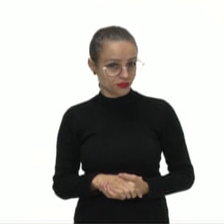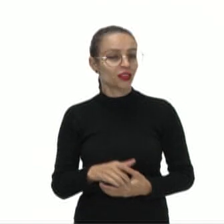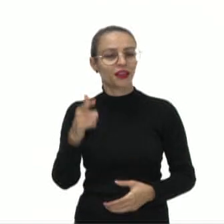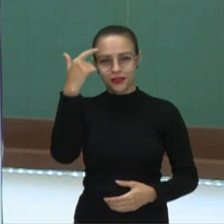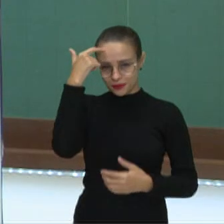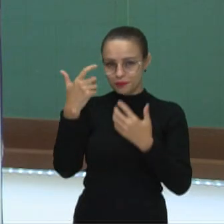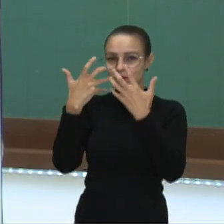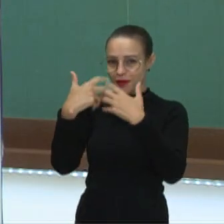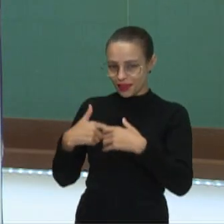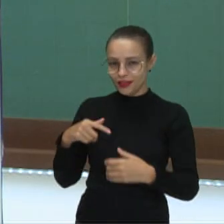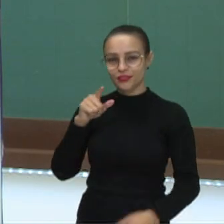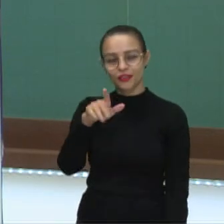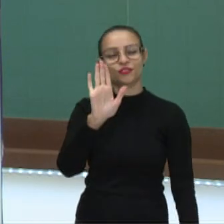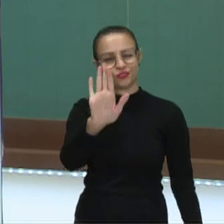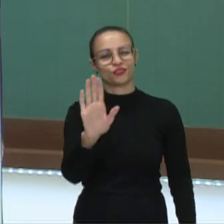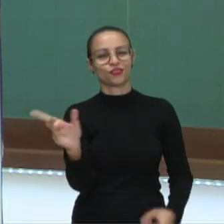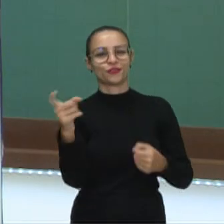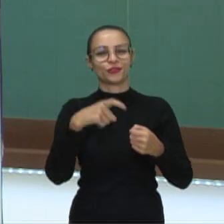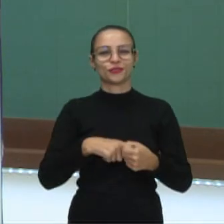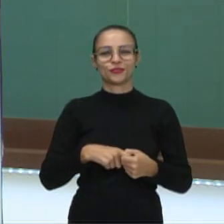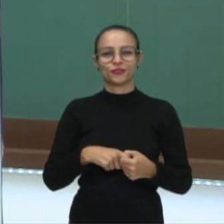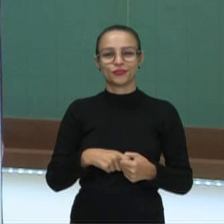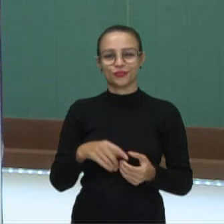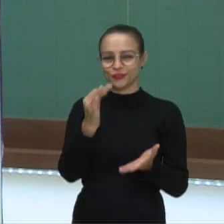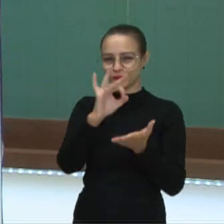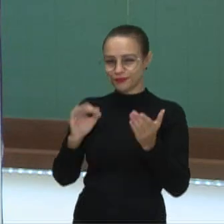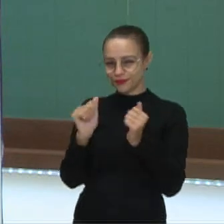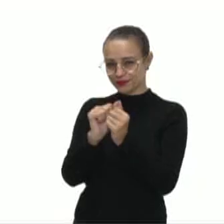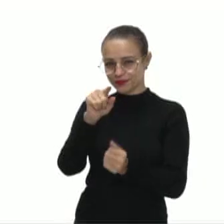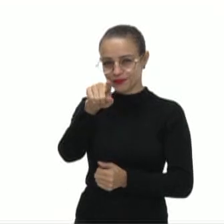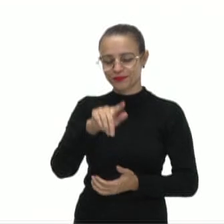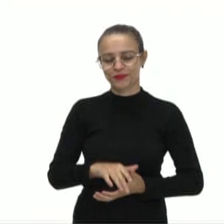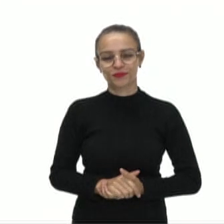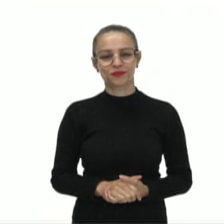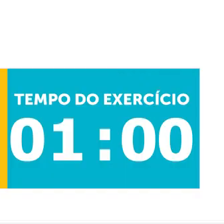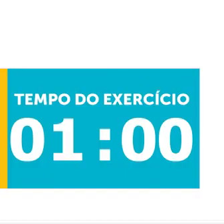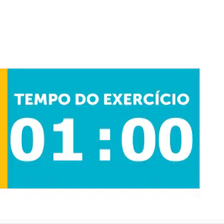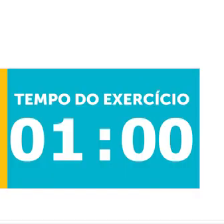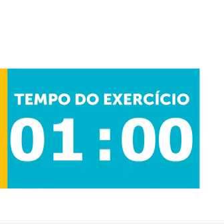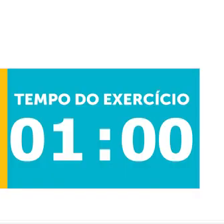Pensa um pouquinho que eu volto já conferir contigo.